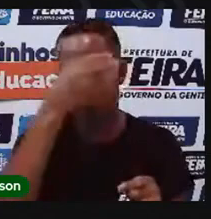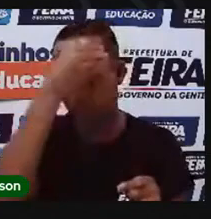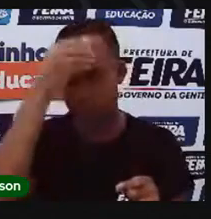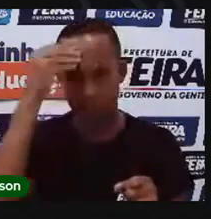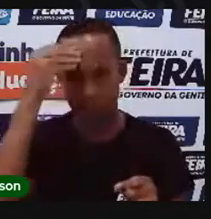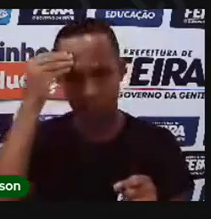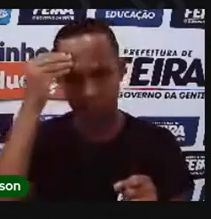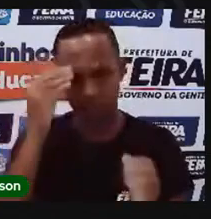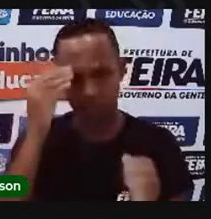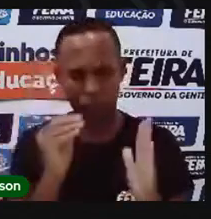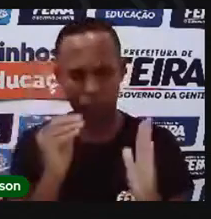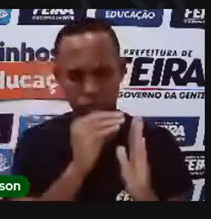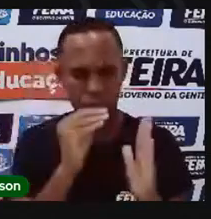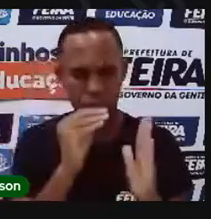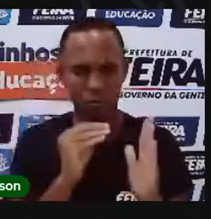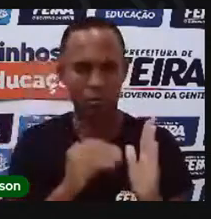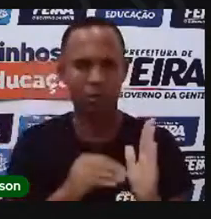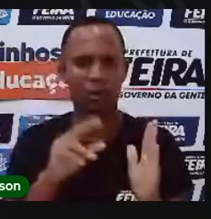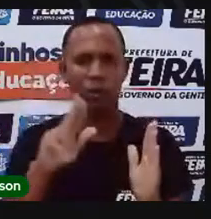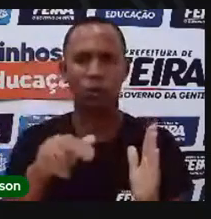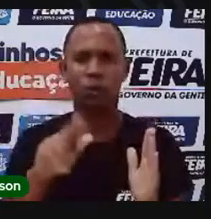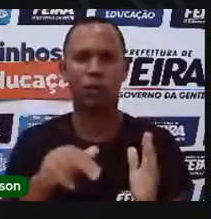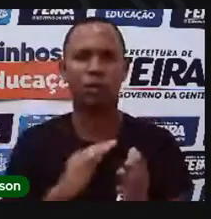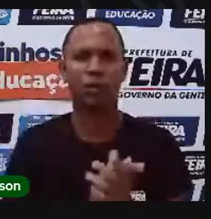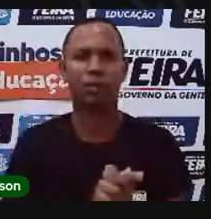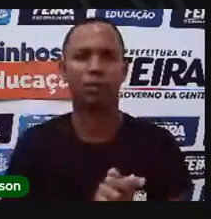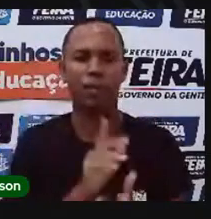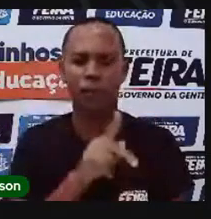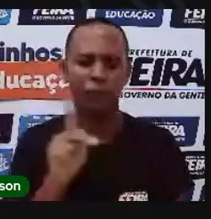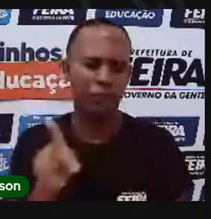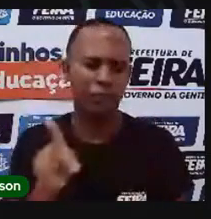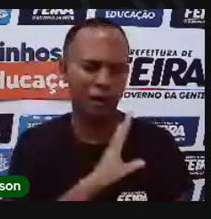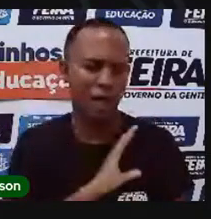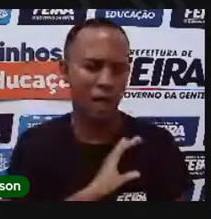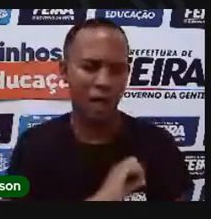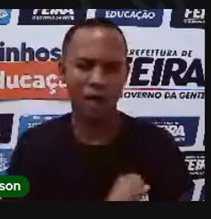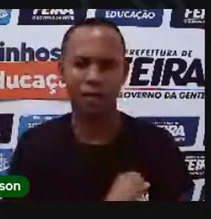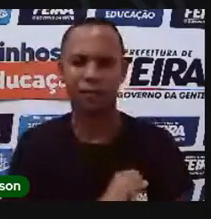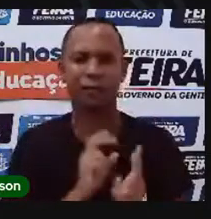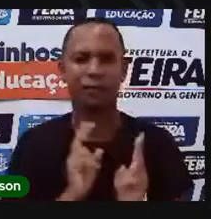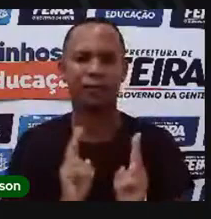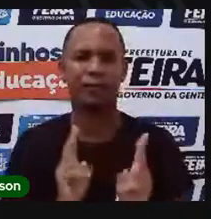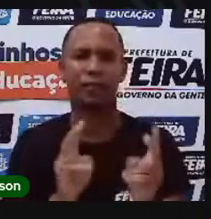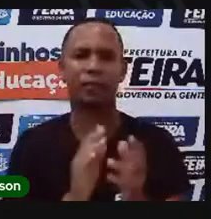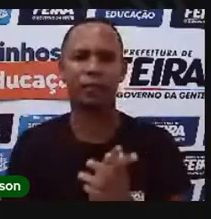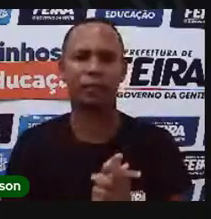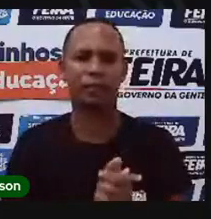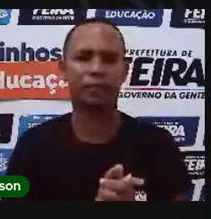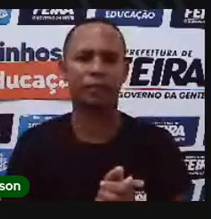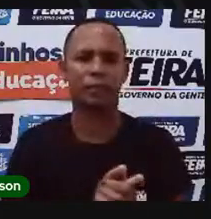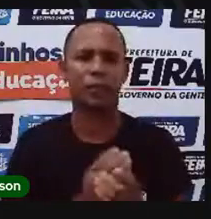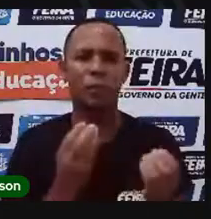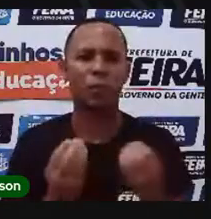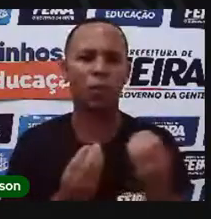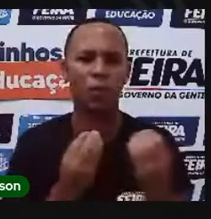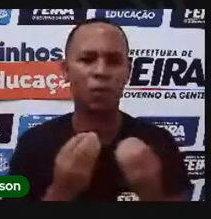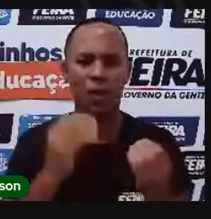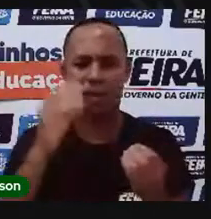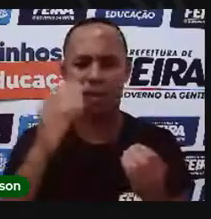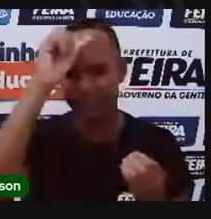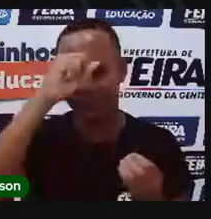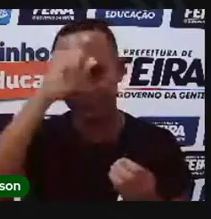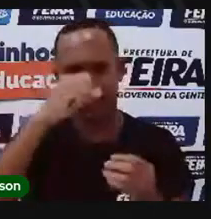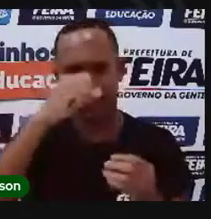Pró ama quando vocês mandam as atividades. Ela fica assim, maravilhada com a criatividade, com a competência de vocês,